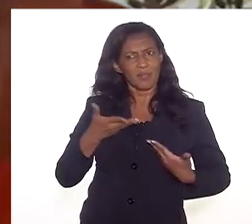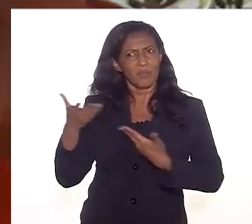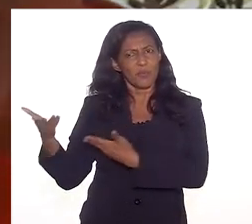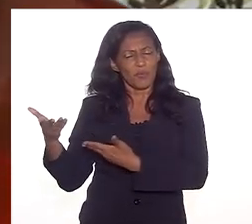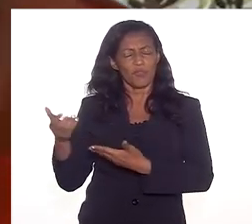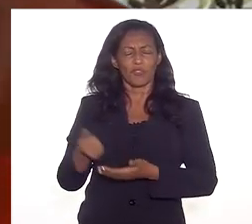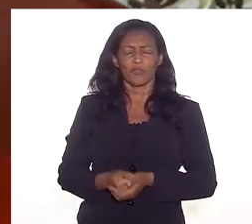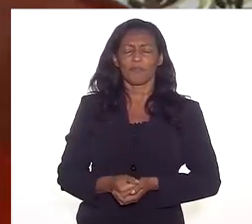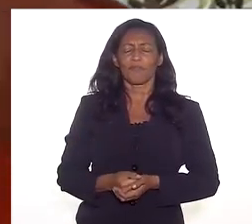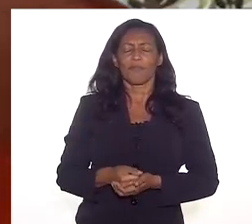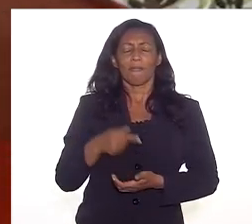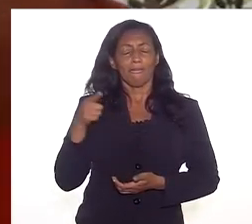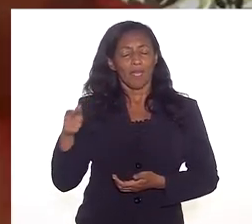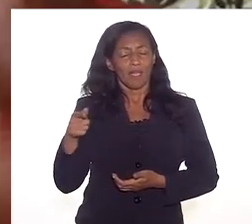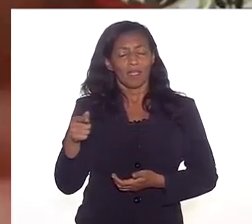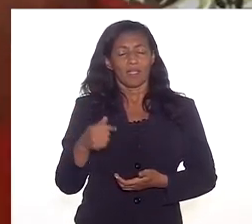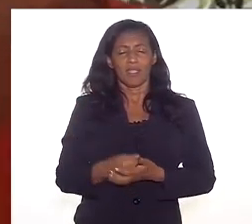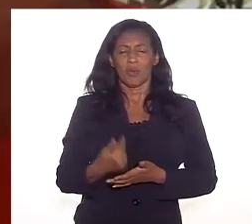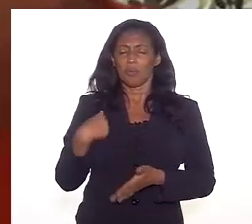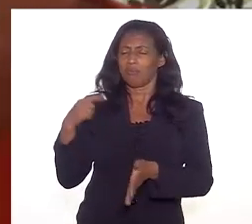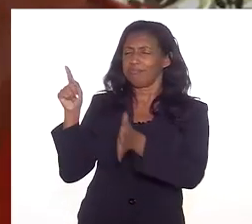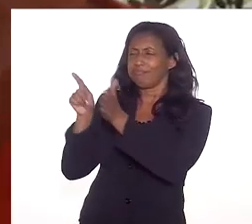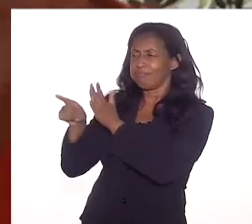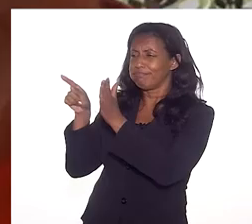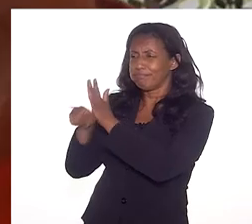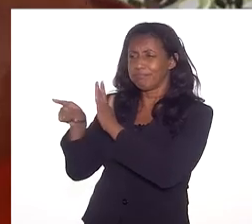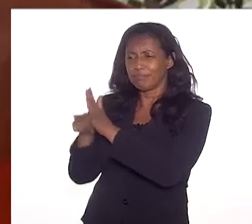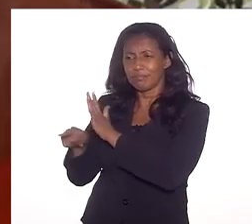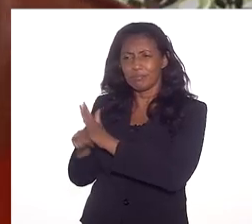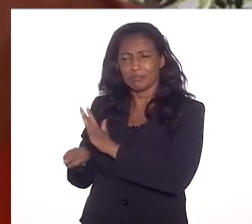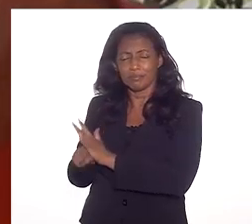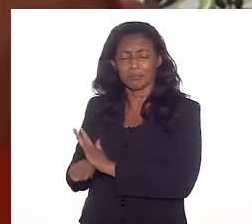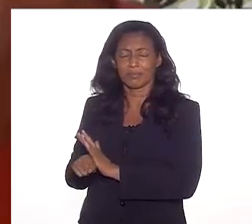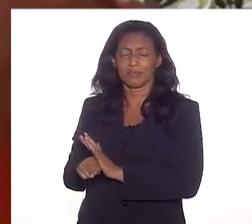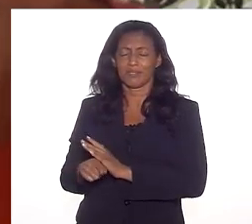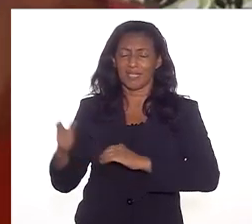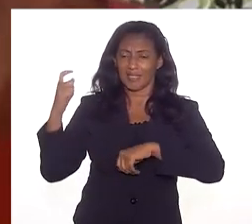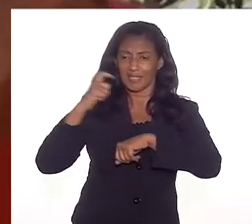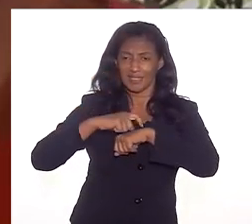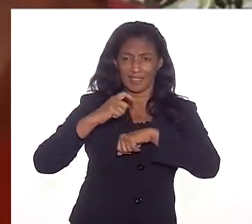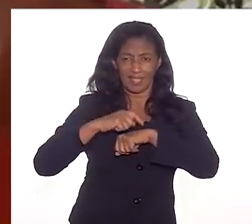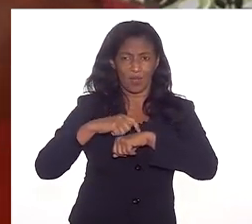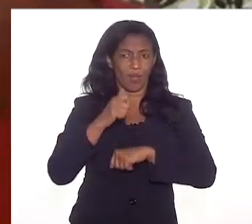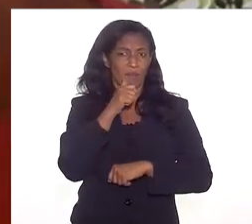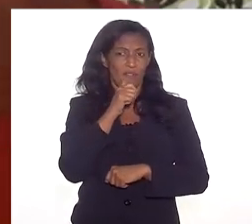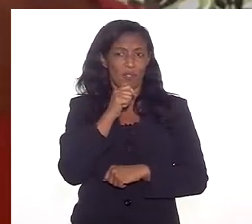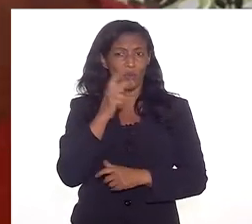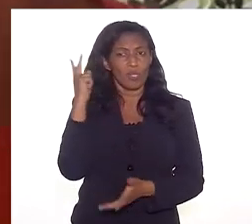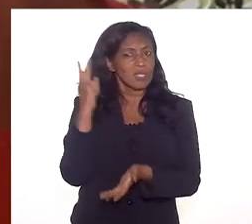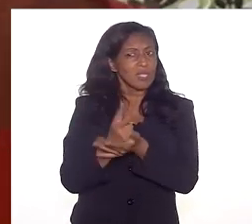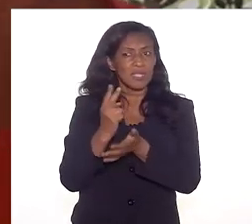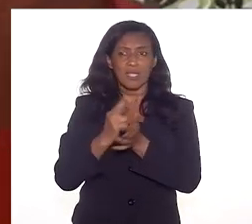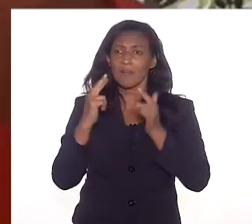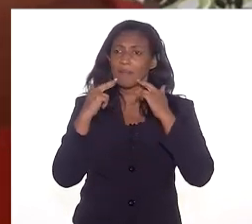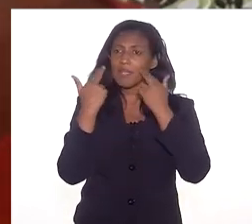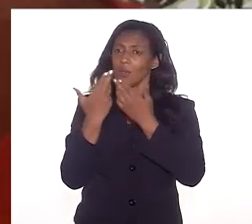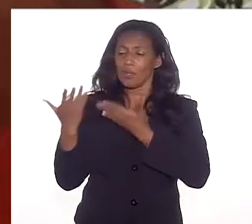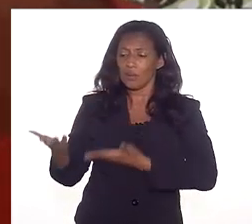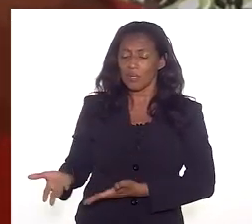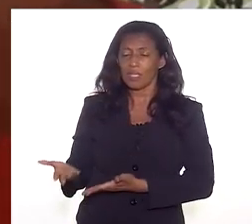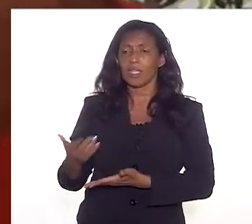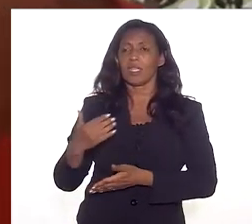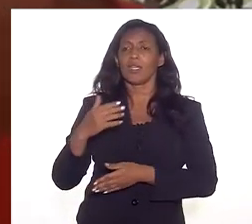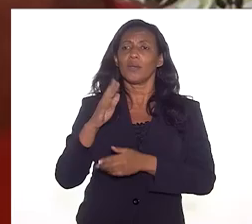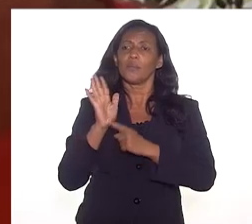levou. Ela eu fiz um monte de pergunta e tal. Num dia, em determinado momento, ela falou: ó, a gente se reúne aqui.